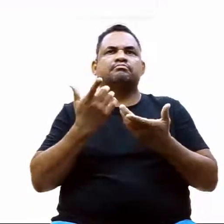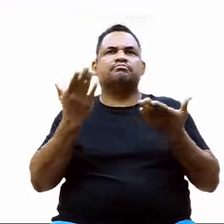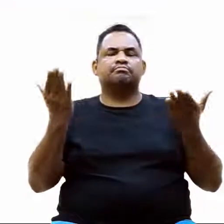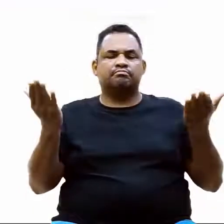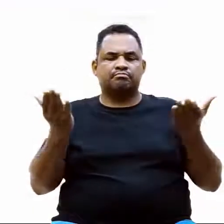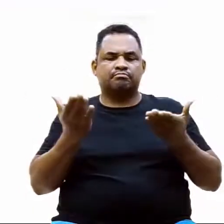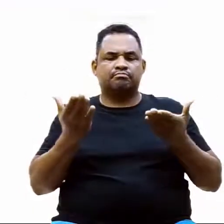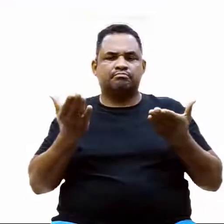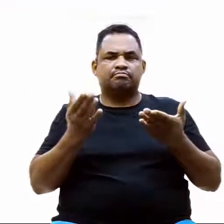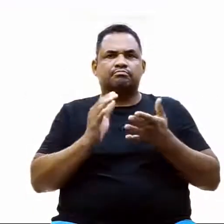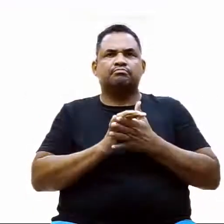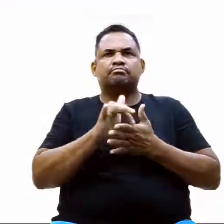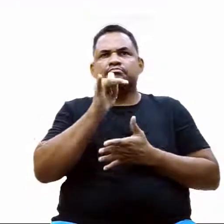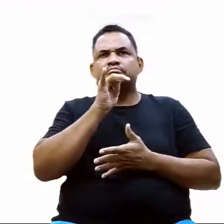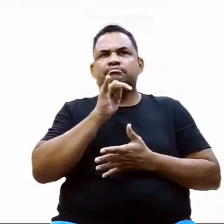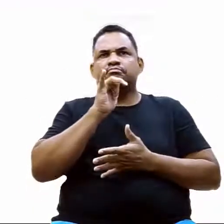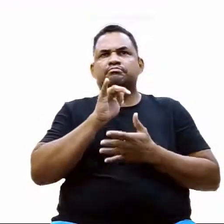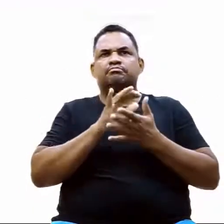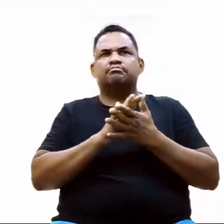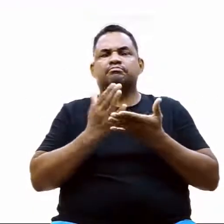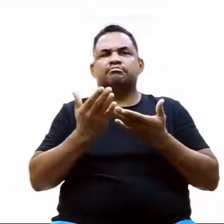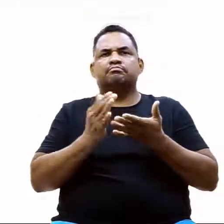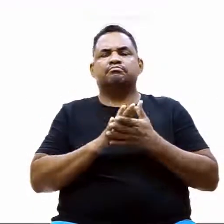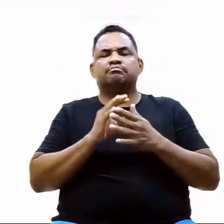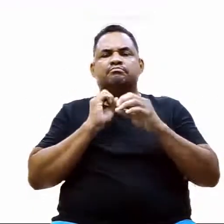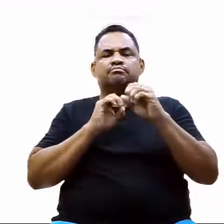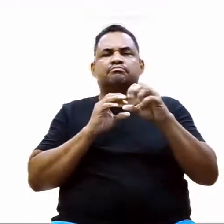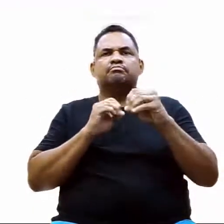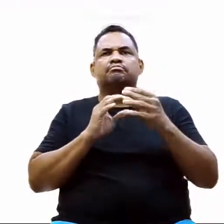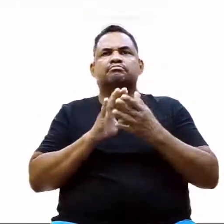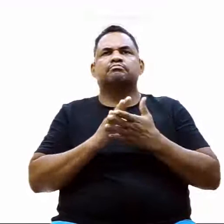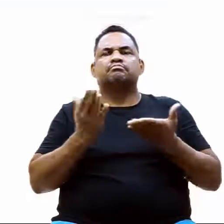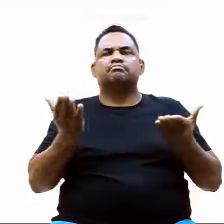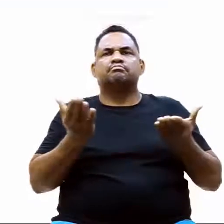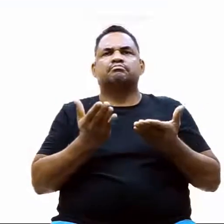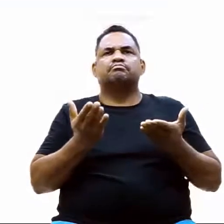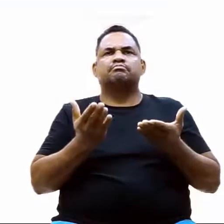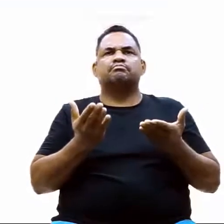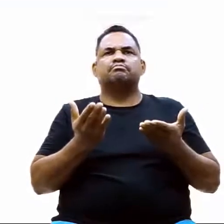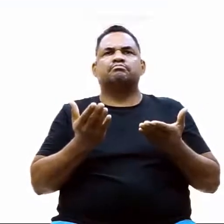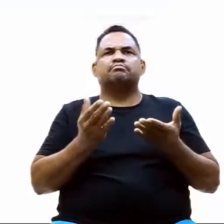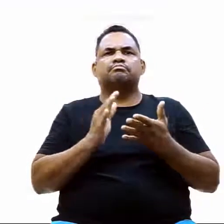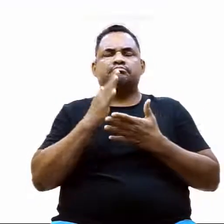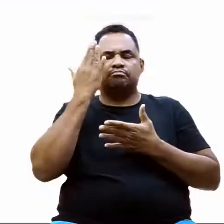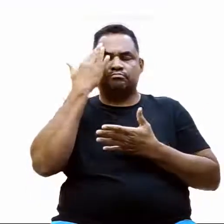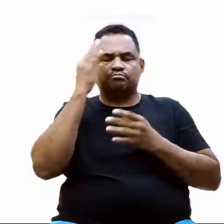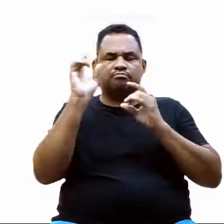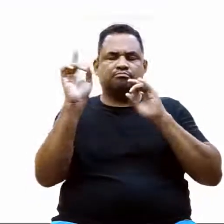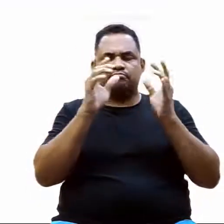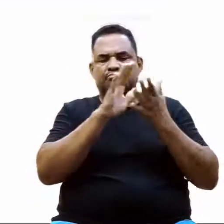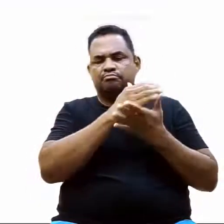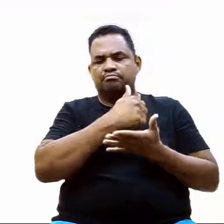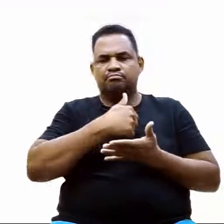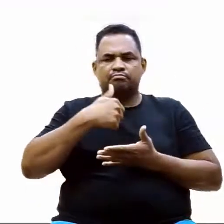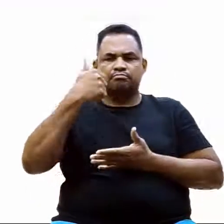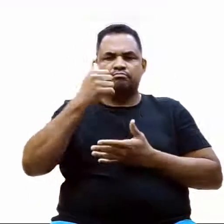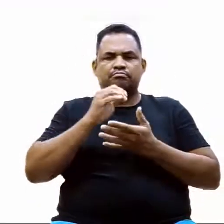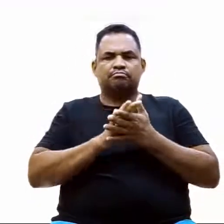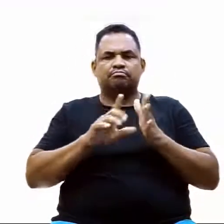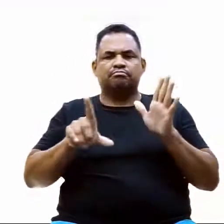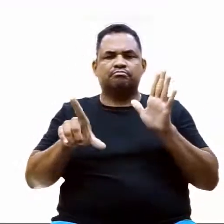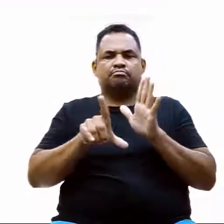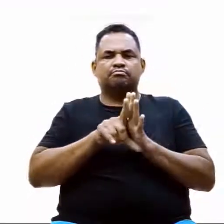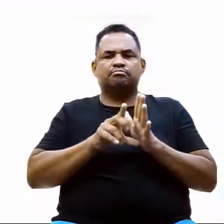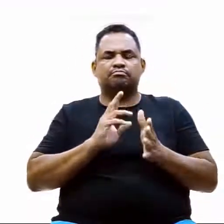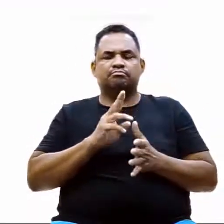dos exemplos que estamos aqui abordando, você entenda cada vez mais sobre a lei da conservação